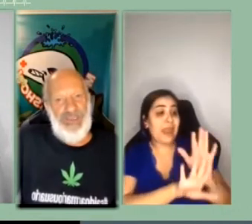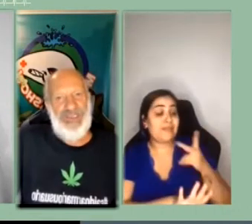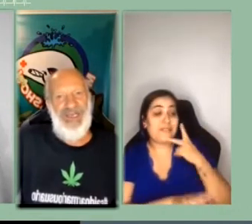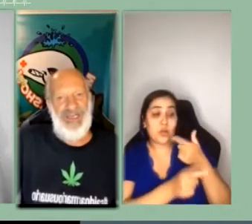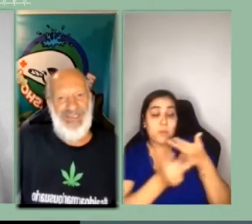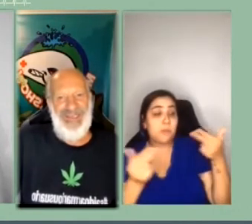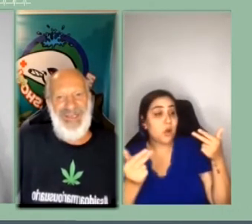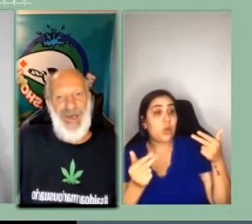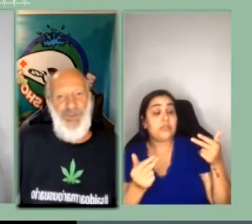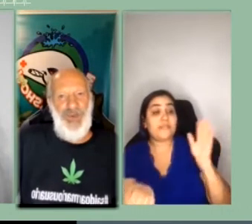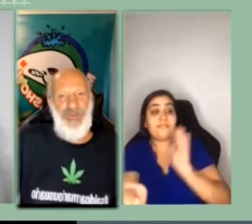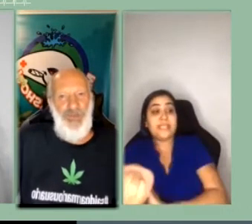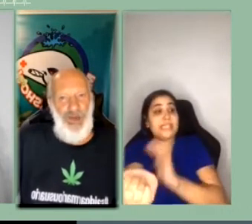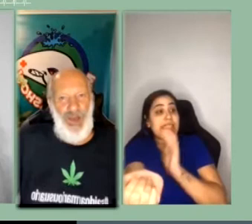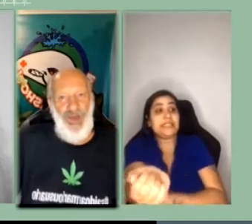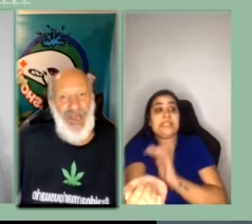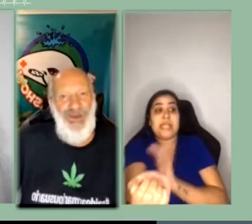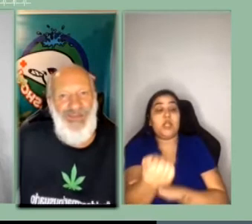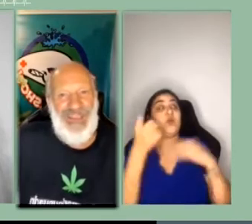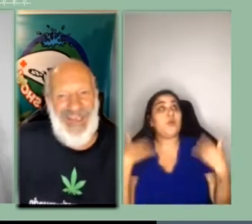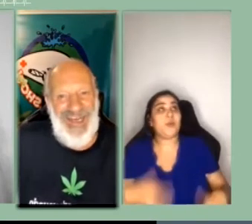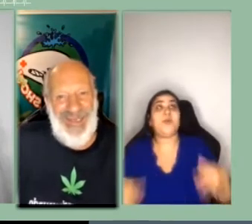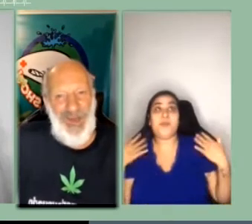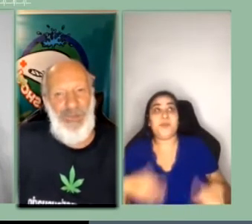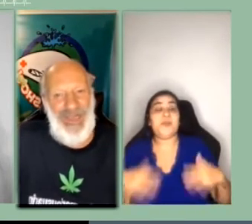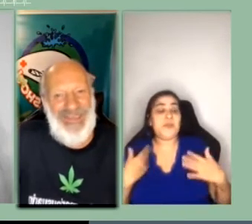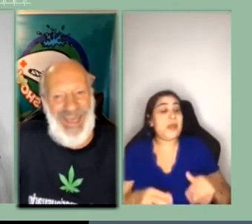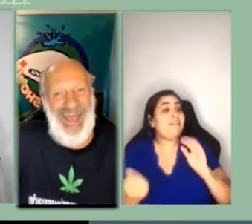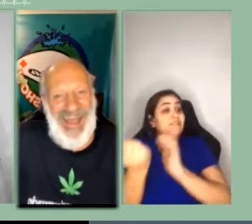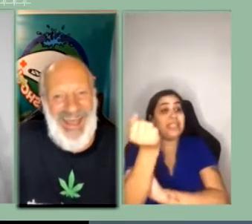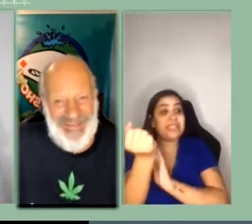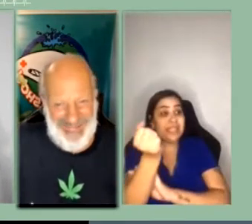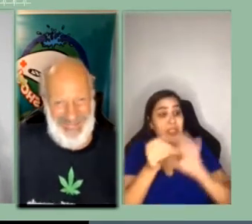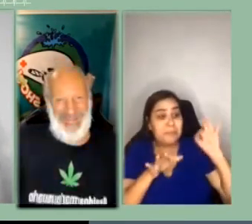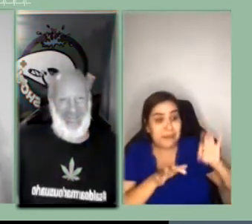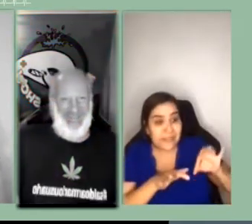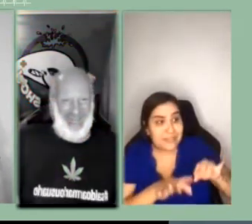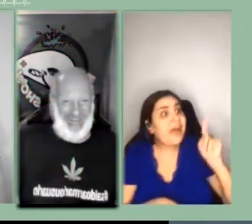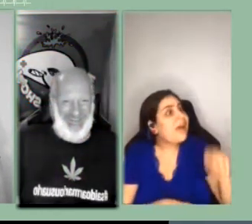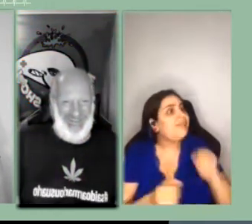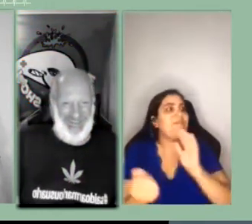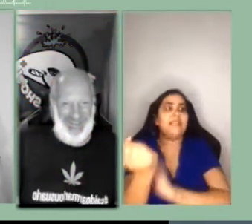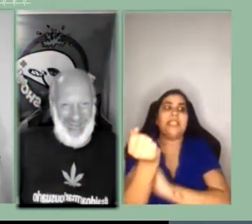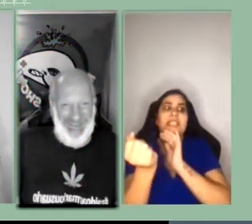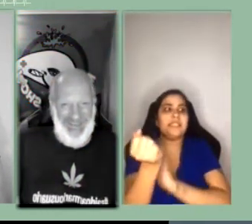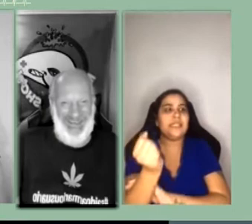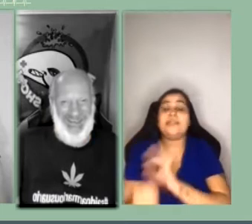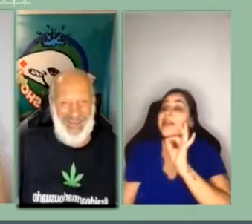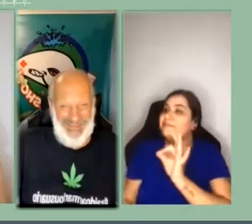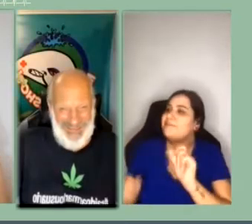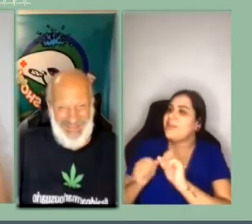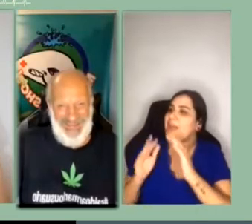muito viciante. Porque Ah, não é viciante, agora plantar é. ter uma horta é um vício então,